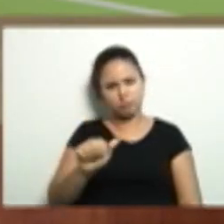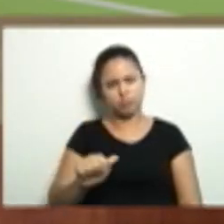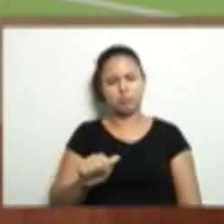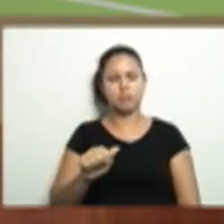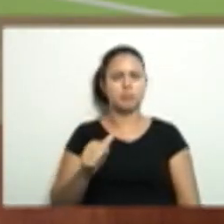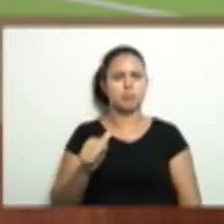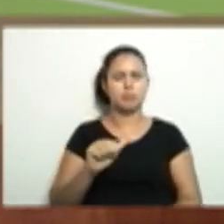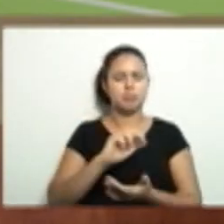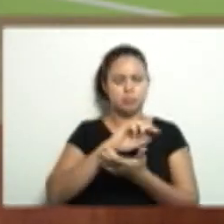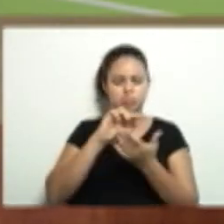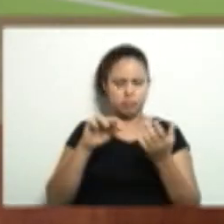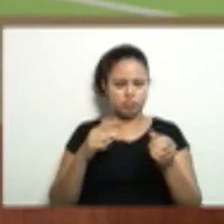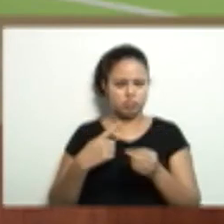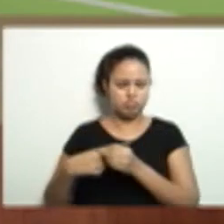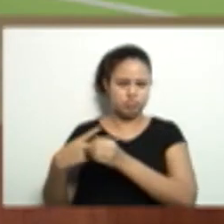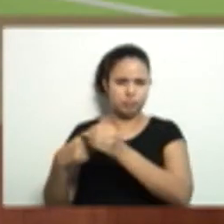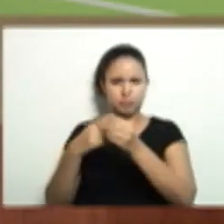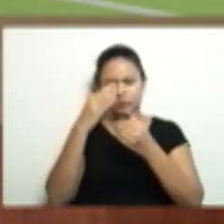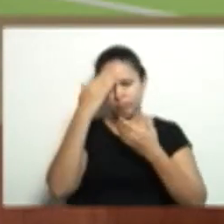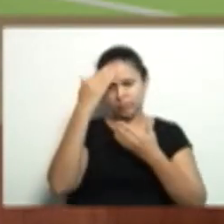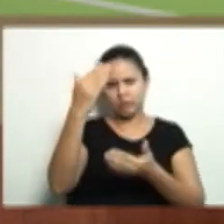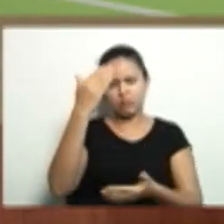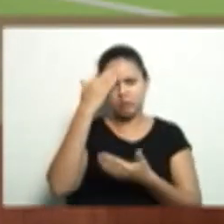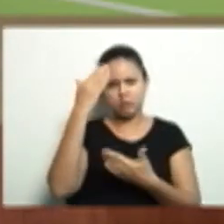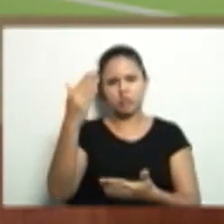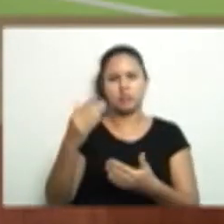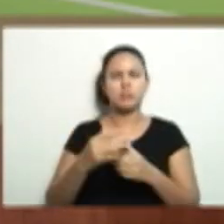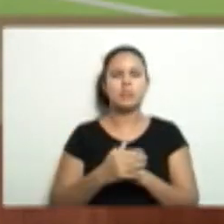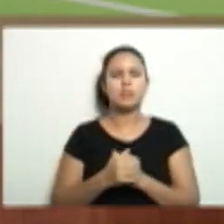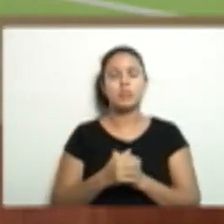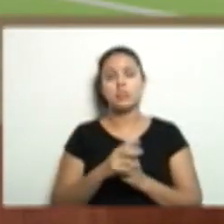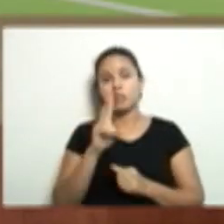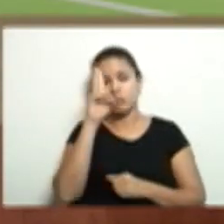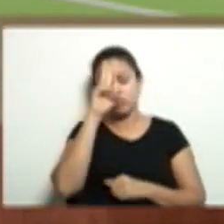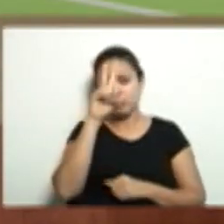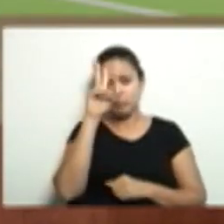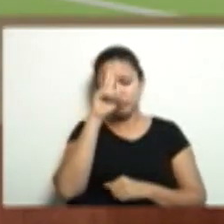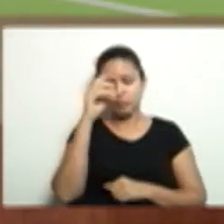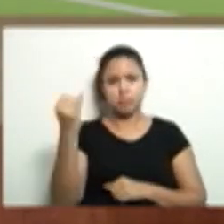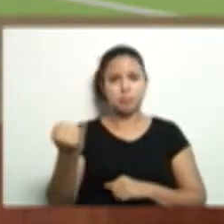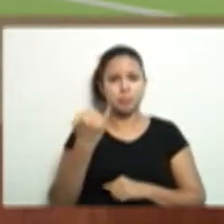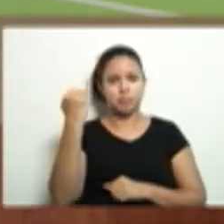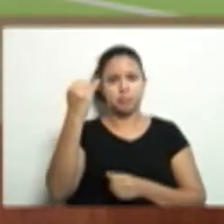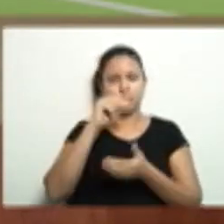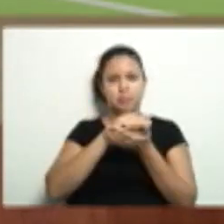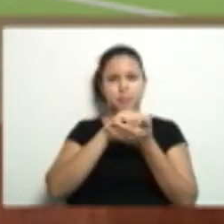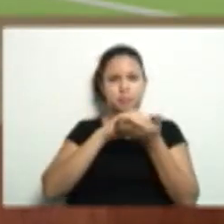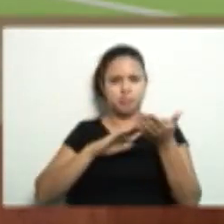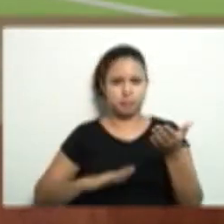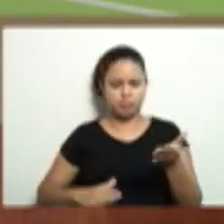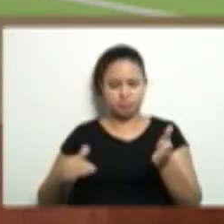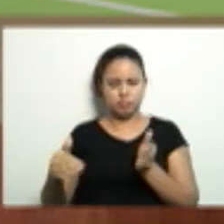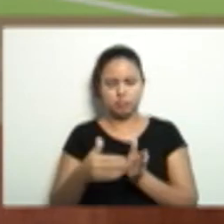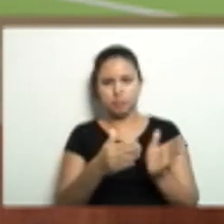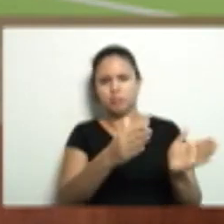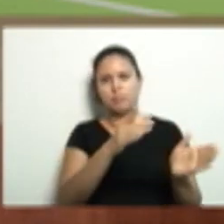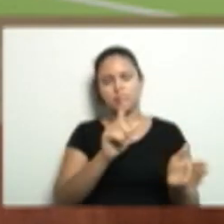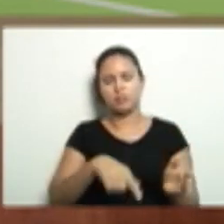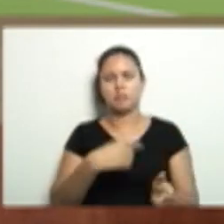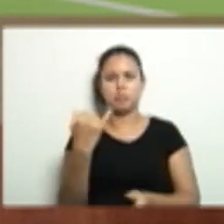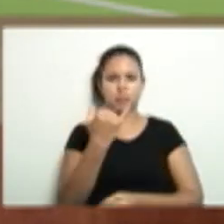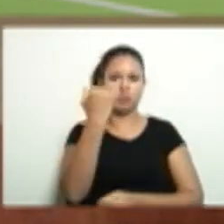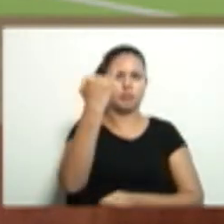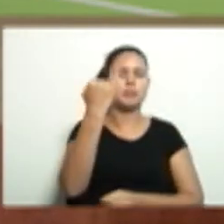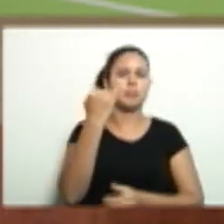Francisco. Muito obrigado pela participação de vocês. Lembre da importância das atividades de percurso, são fundamentais para a